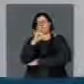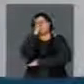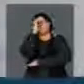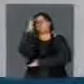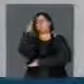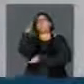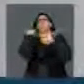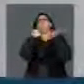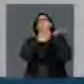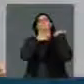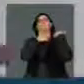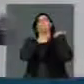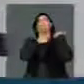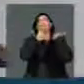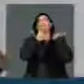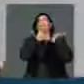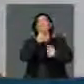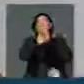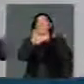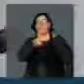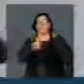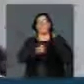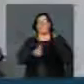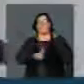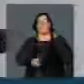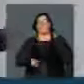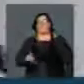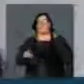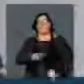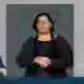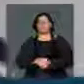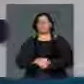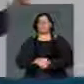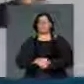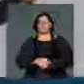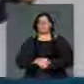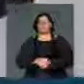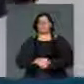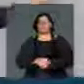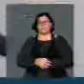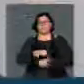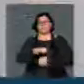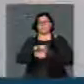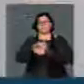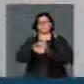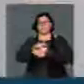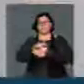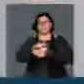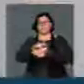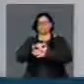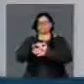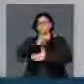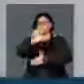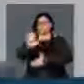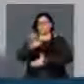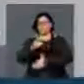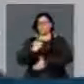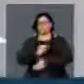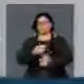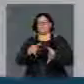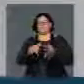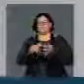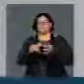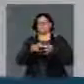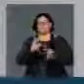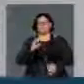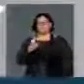Stefanello, Orlando Borges Miller, Irmo Preto, Margarete, Feller, que são as lideranças maiores do nosso cooperativismo gaúcho, que